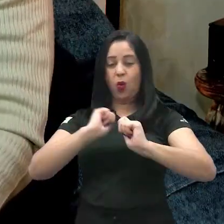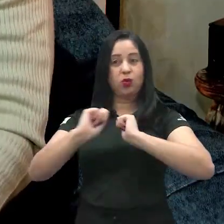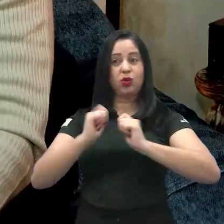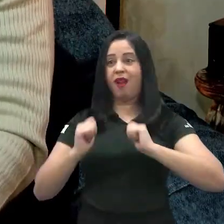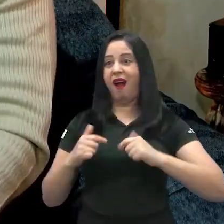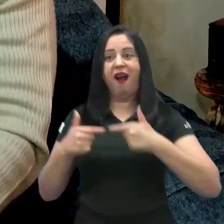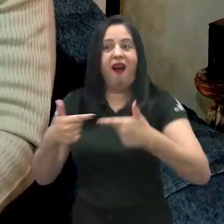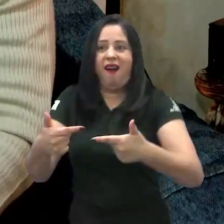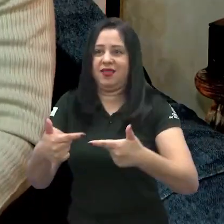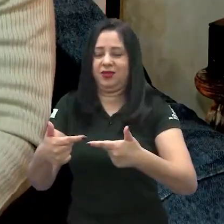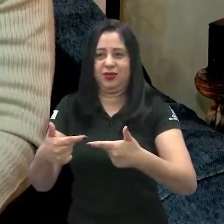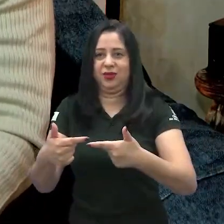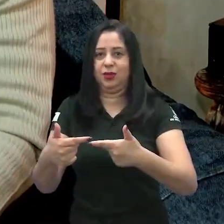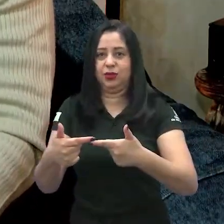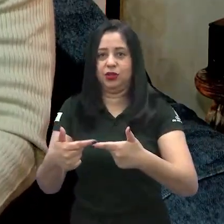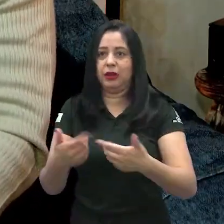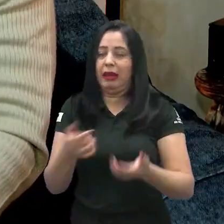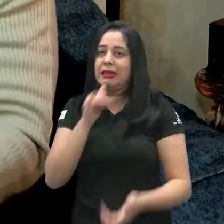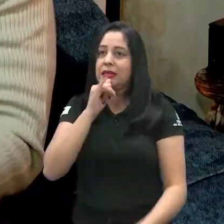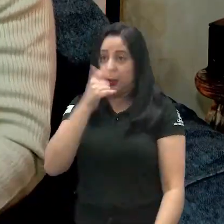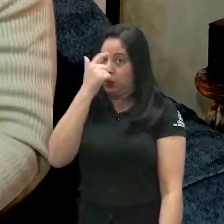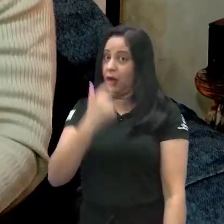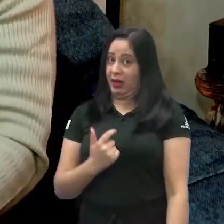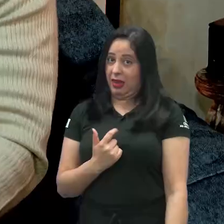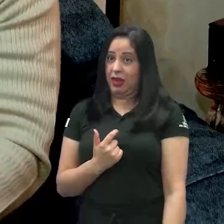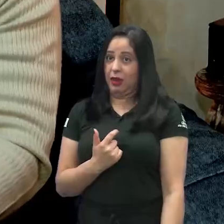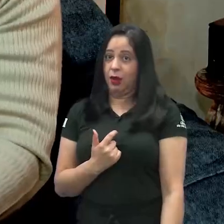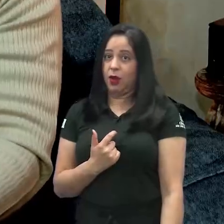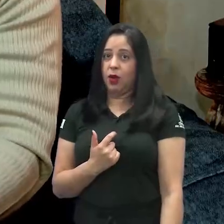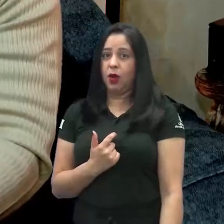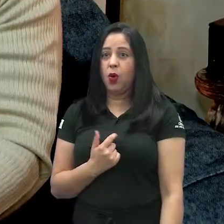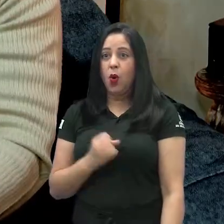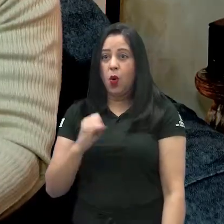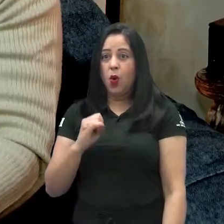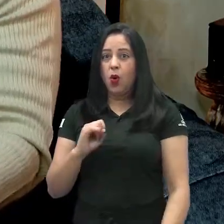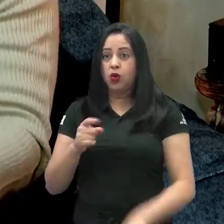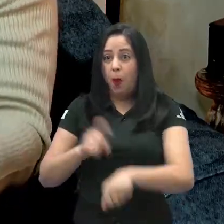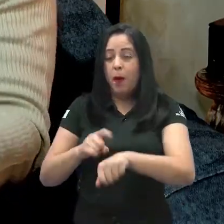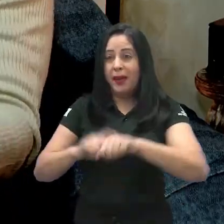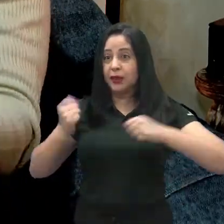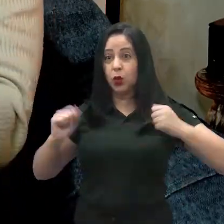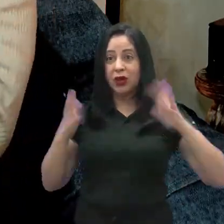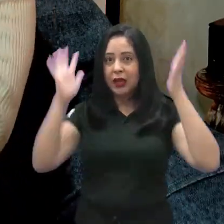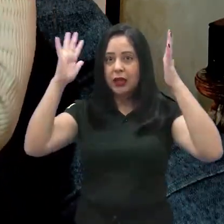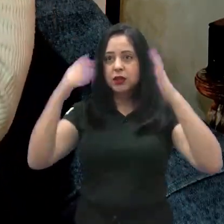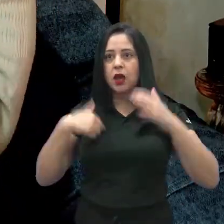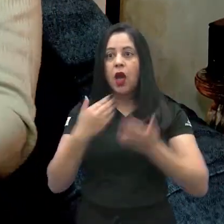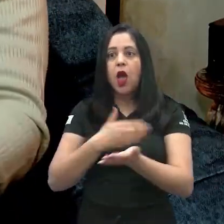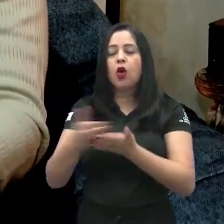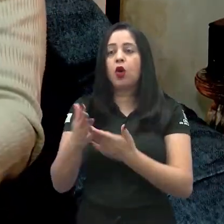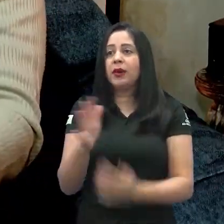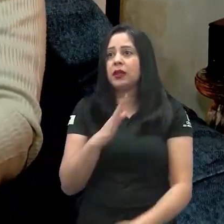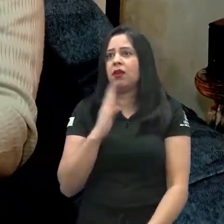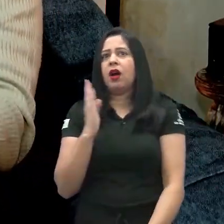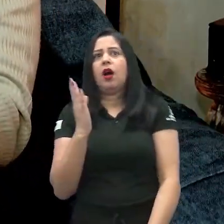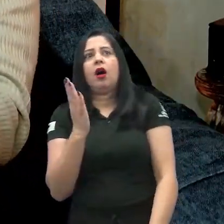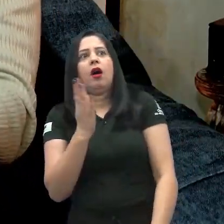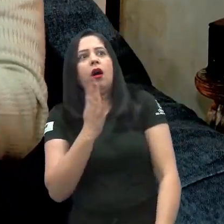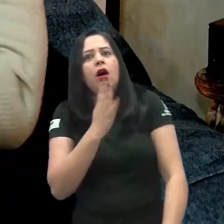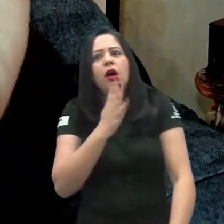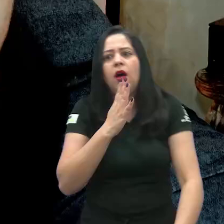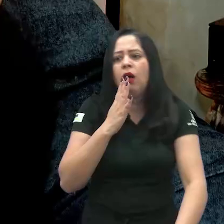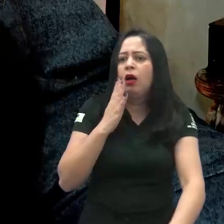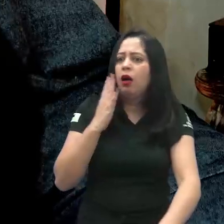ações. Então, basicamente, tipo, eu, por exemplo, uma particularidade minha, quando eu tinha crises, tipo, eu passava mal e eu não conseguia me manter em pé. Então, tipo